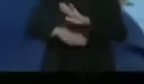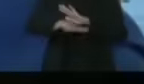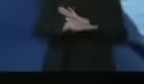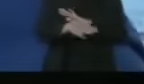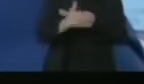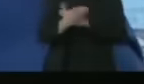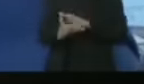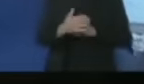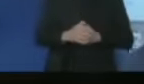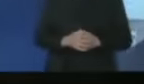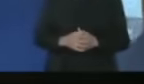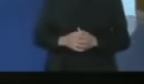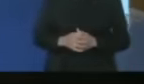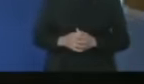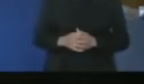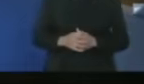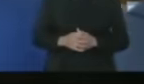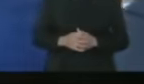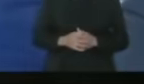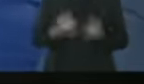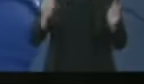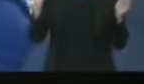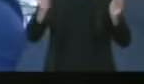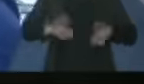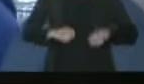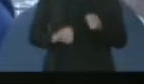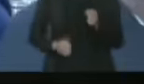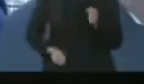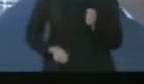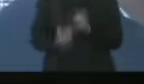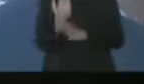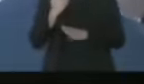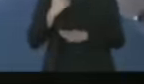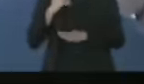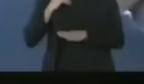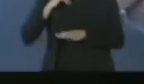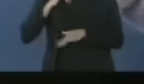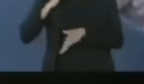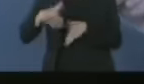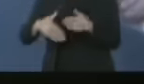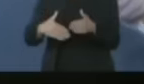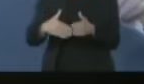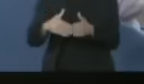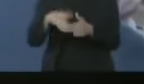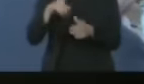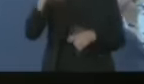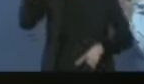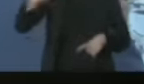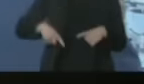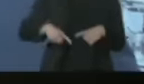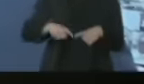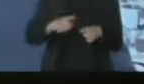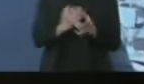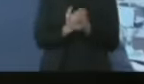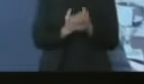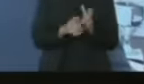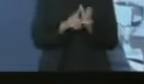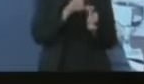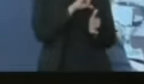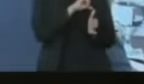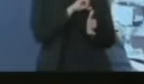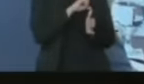indiretamente nisso e que a gente possa construir um processo sabe que discuta desde desde o